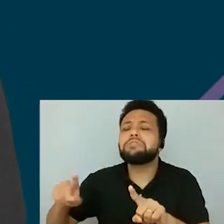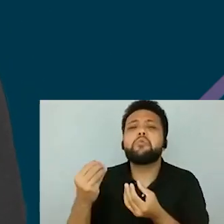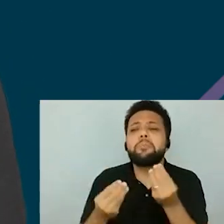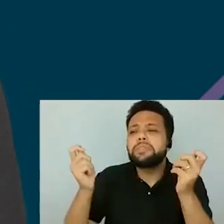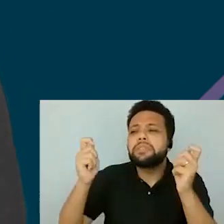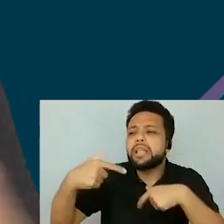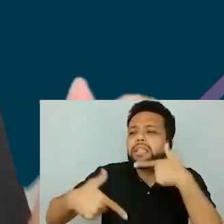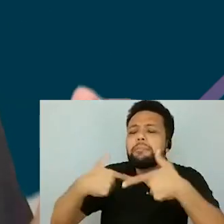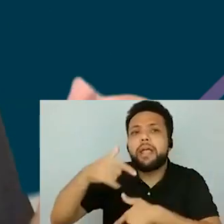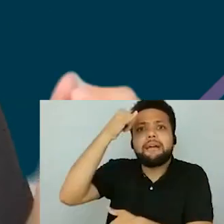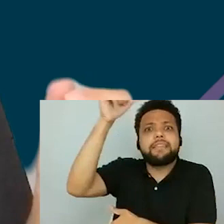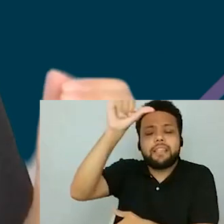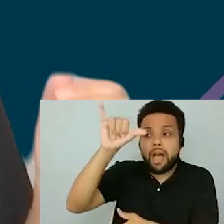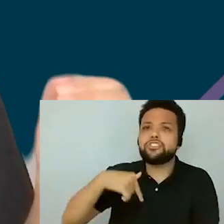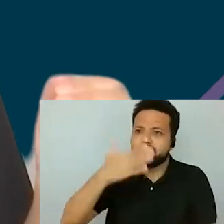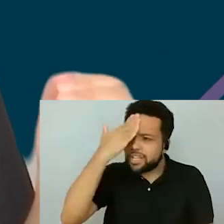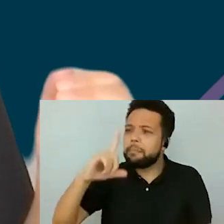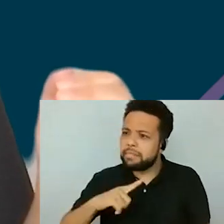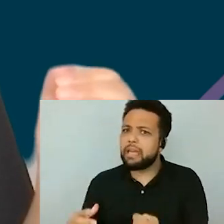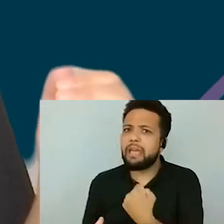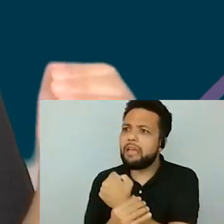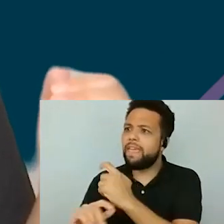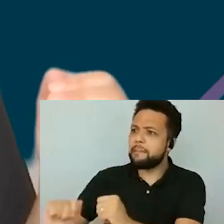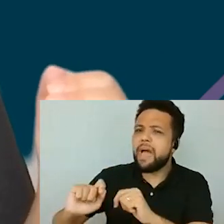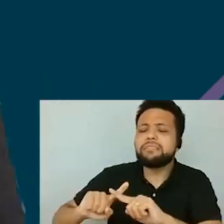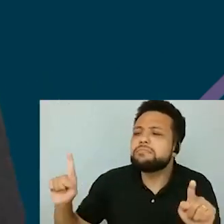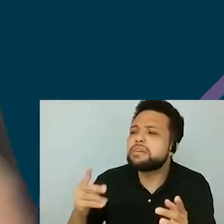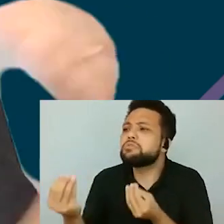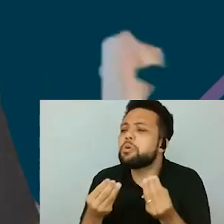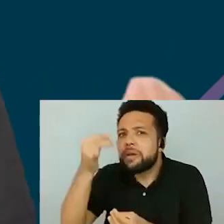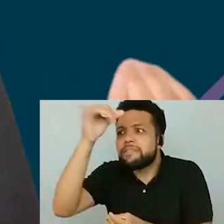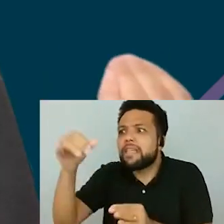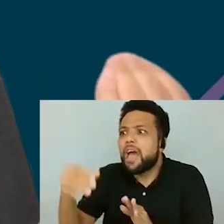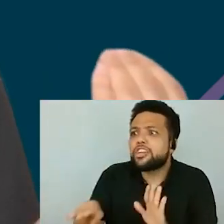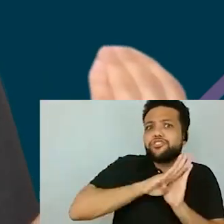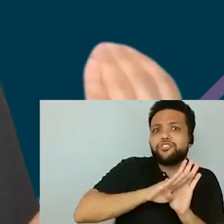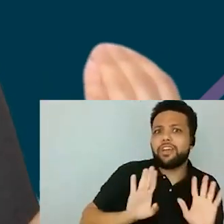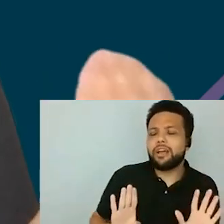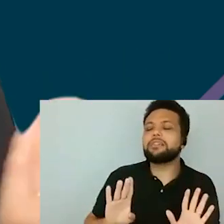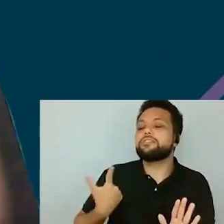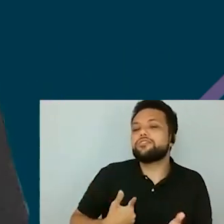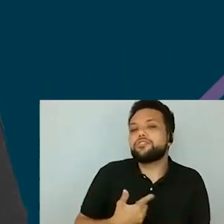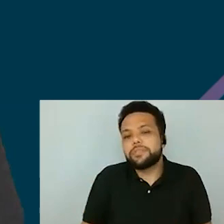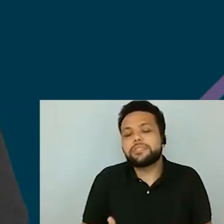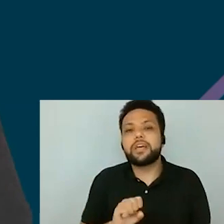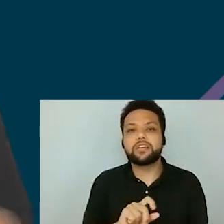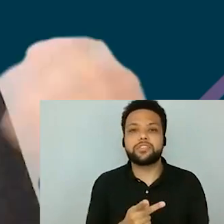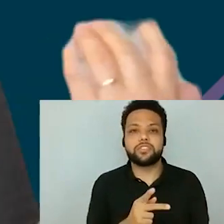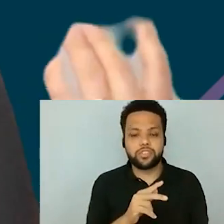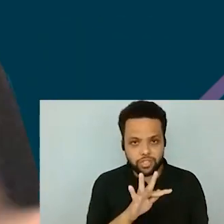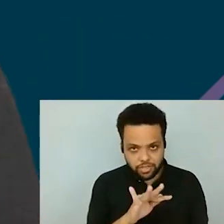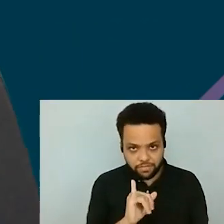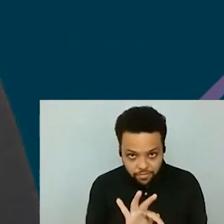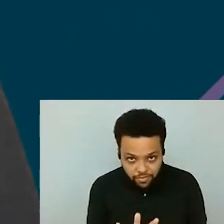mas a gente não quer que ela exista. Então, agora é uma ótima oportunidade para a gente começar o shift left da segurança. E foi